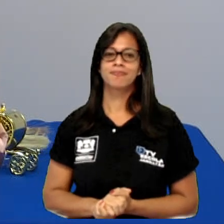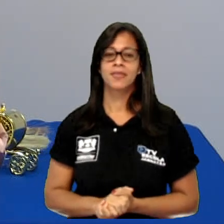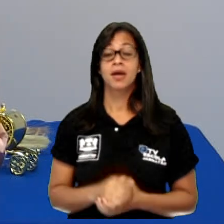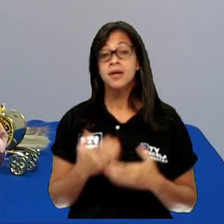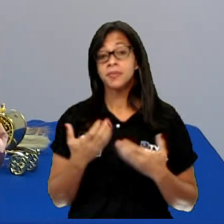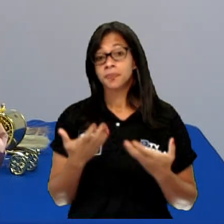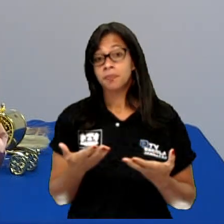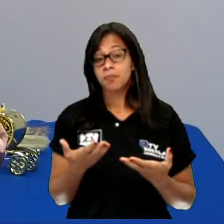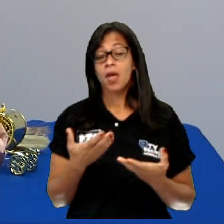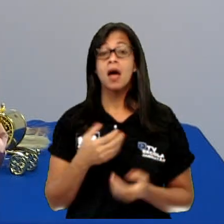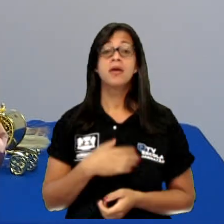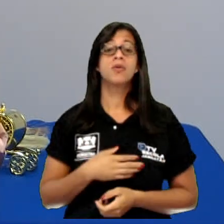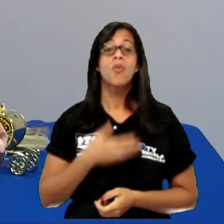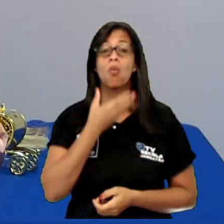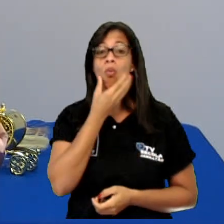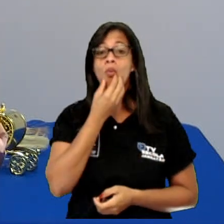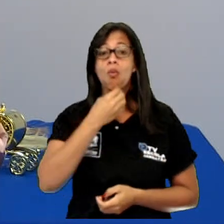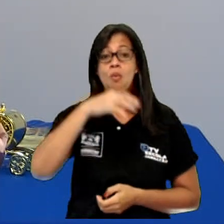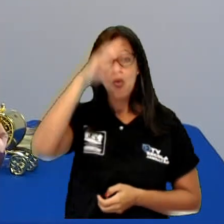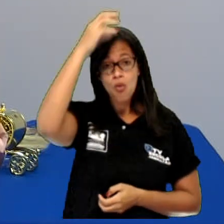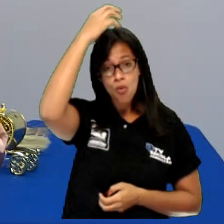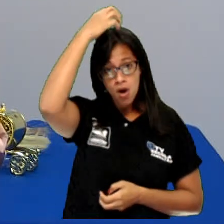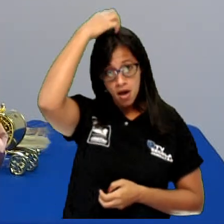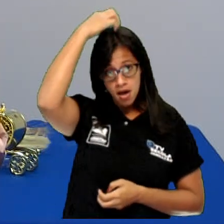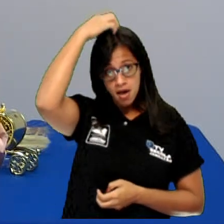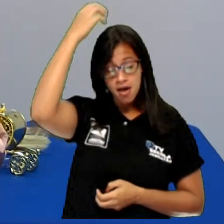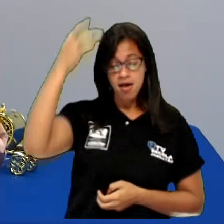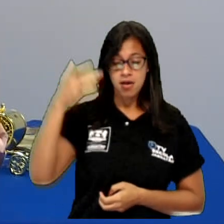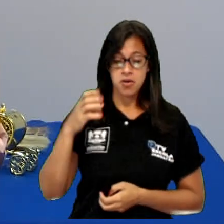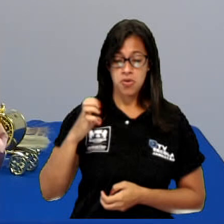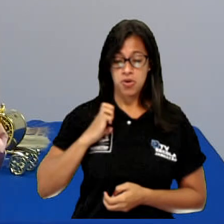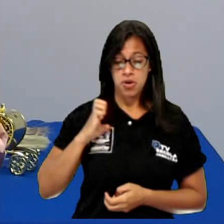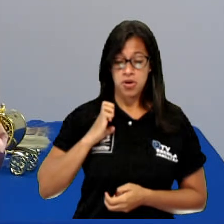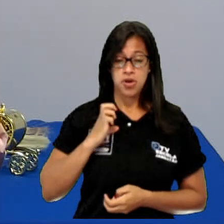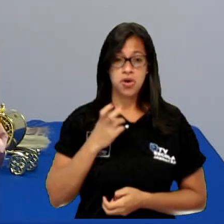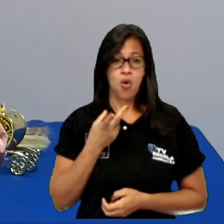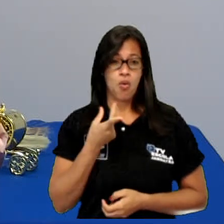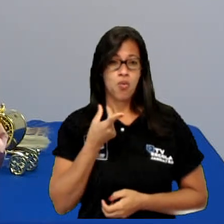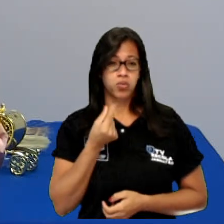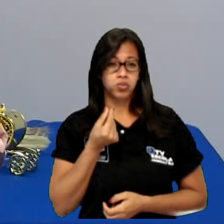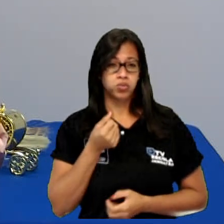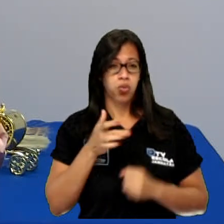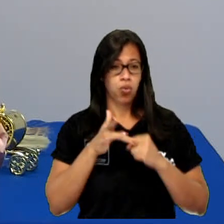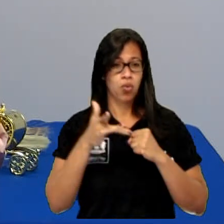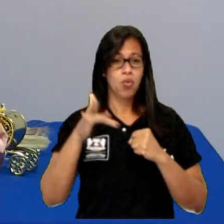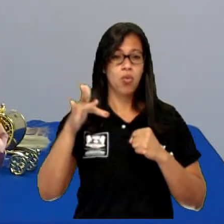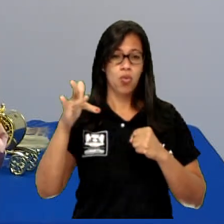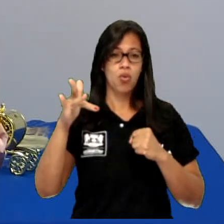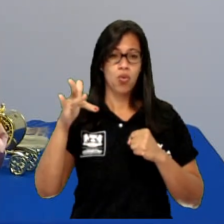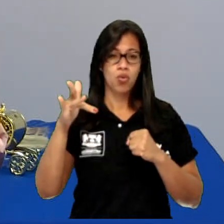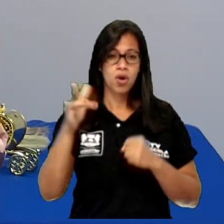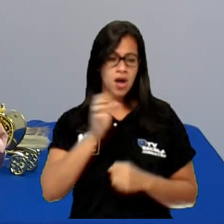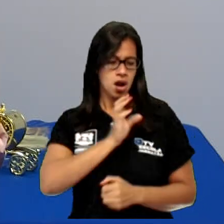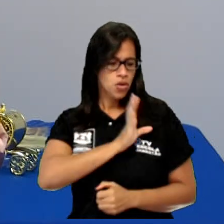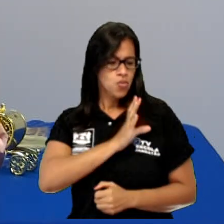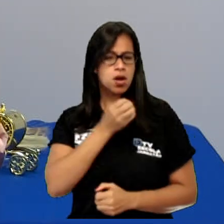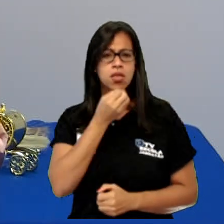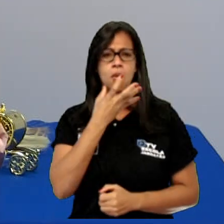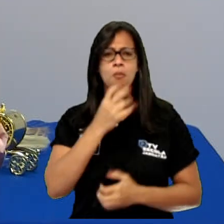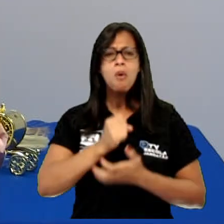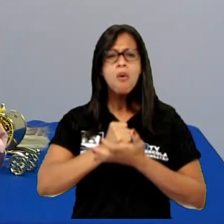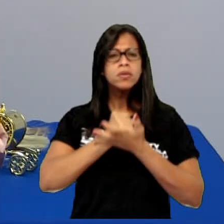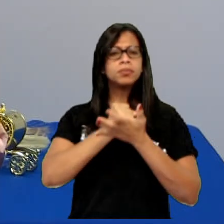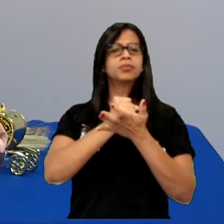muito ouro, ele tinha também um coração gigante. Gostava muito de ajudar. E certa vez ele estava lá passeando pelos jardins do